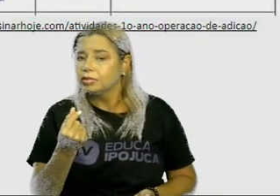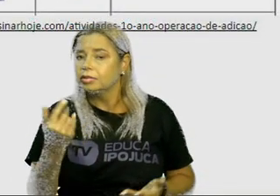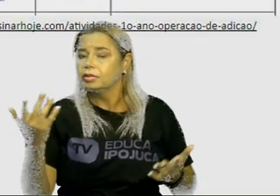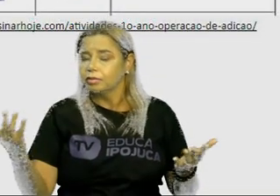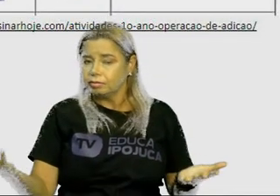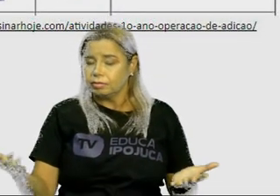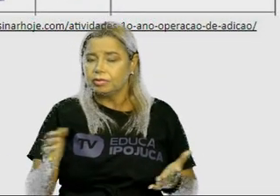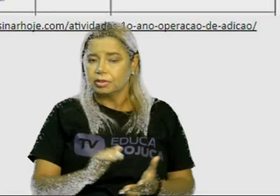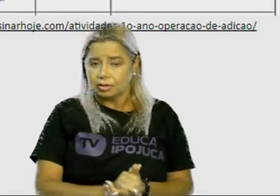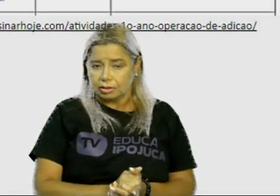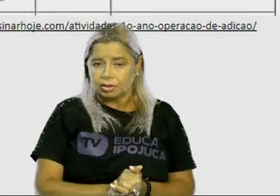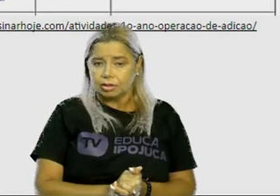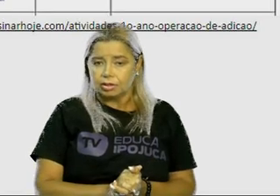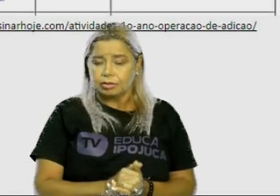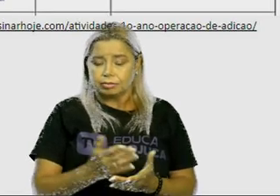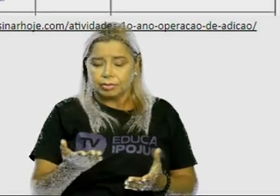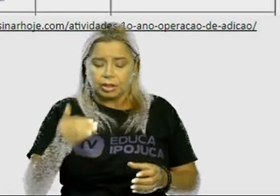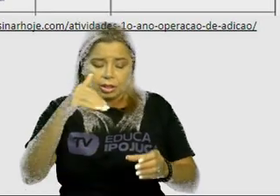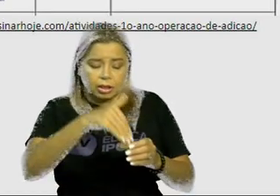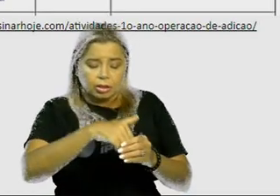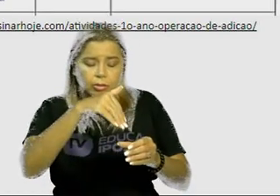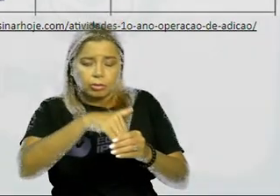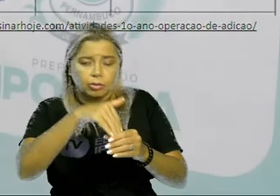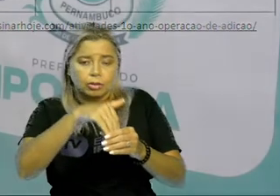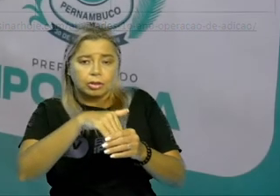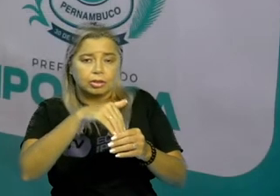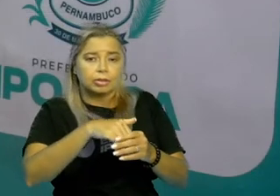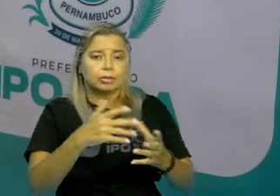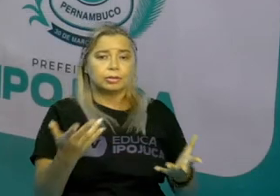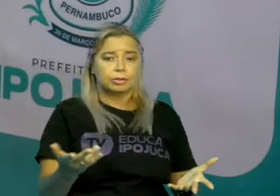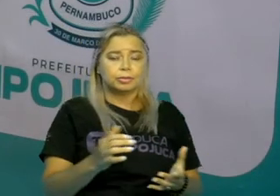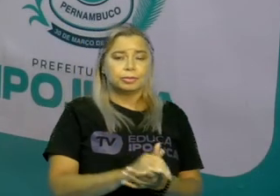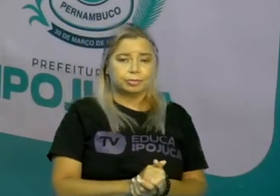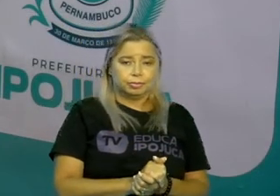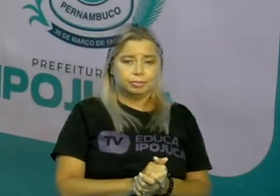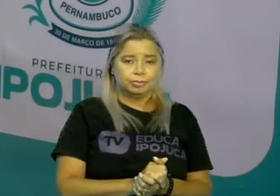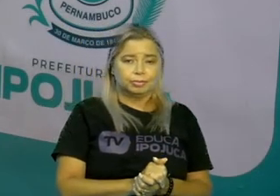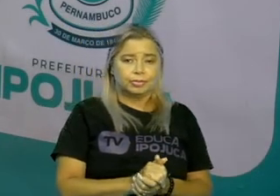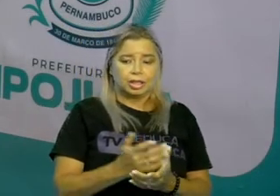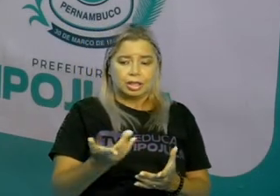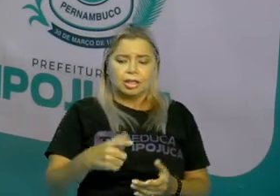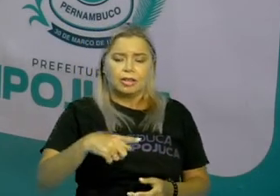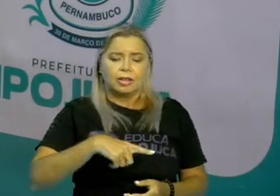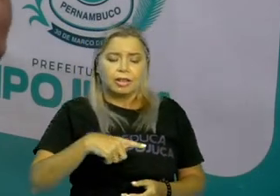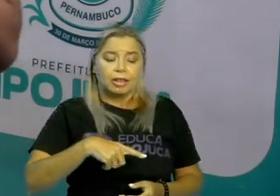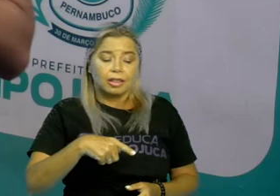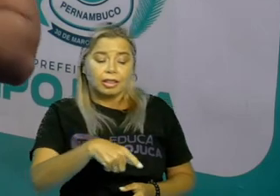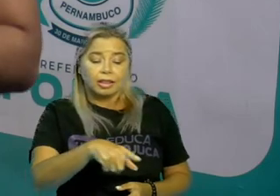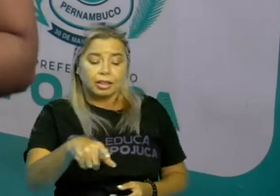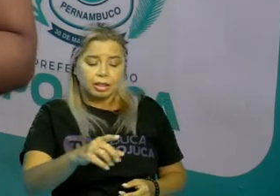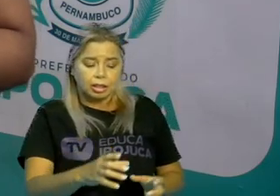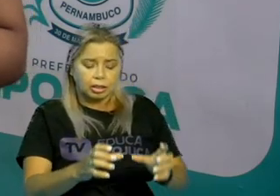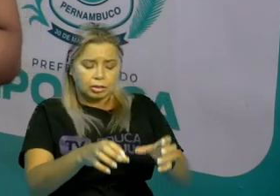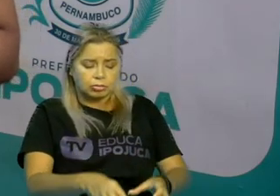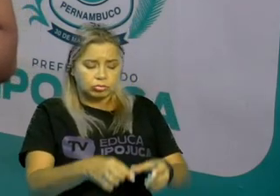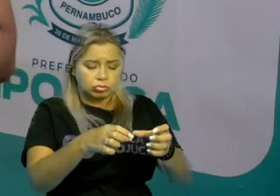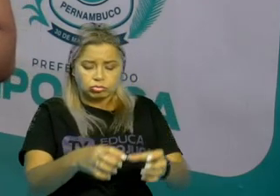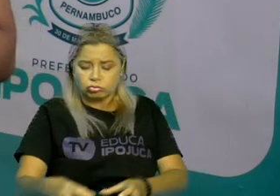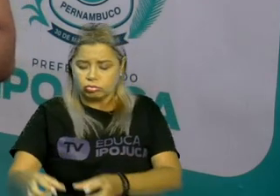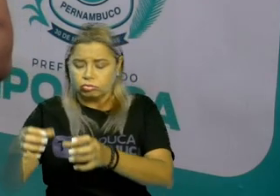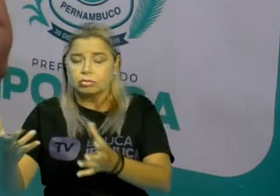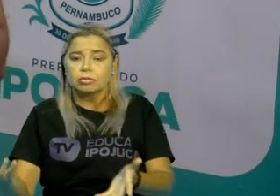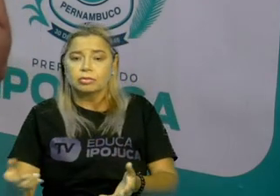vai ter a maior quantidade em dinheiro guardado. Quem vai ter maior quantidade de dinheiro num cofrinho